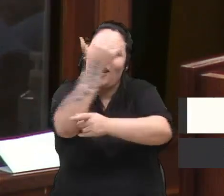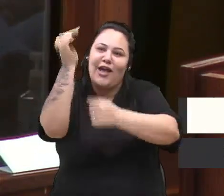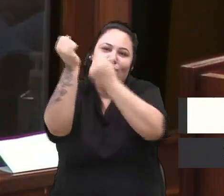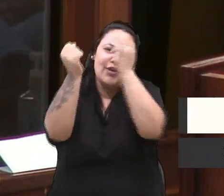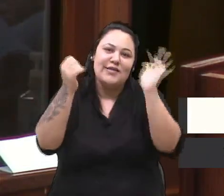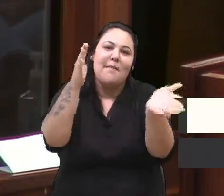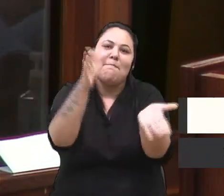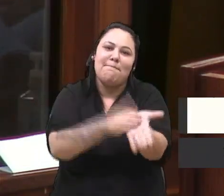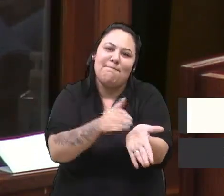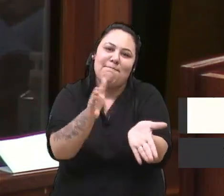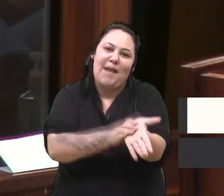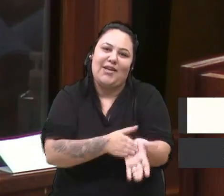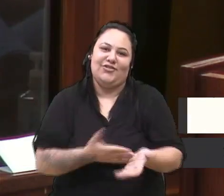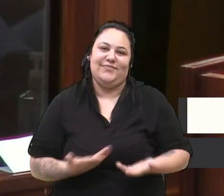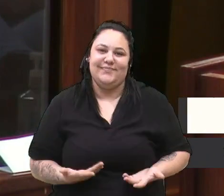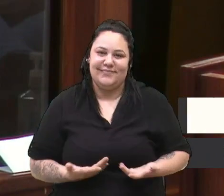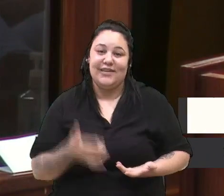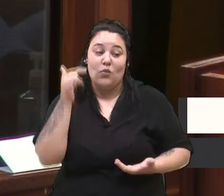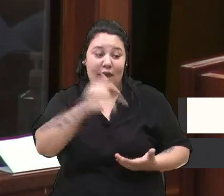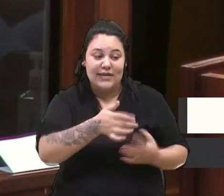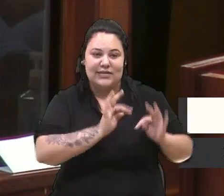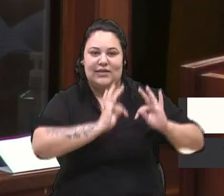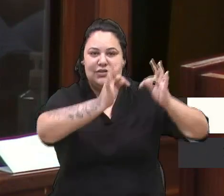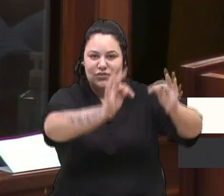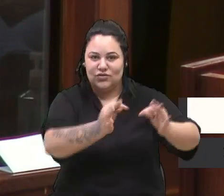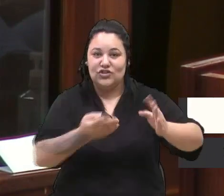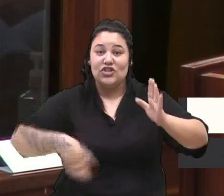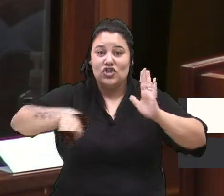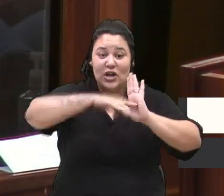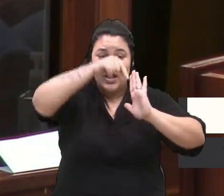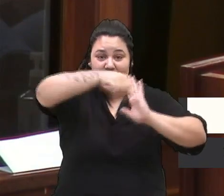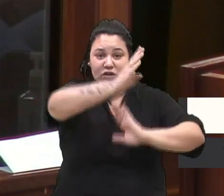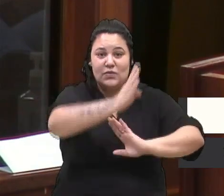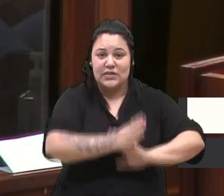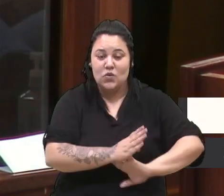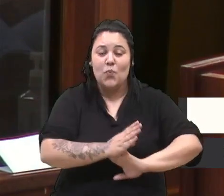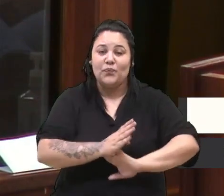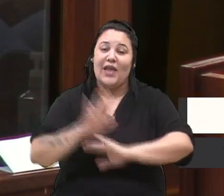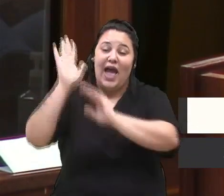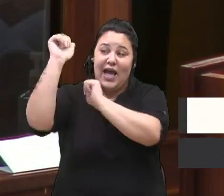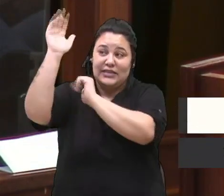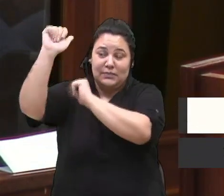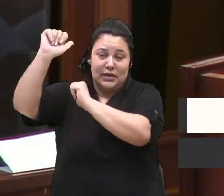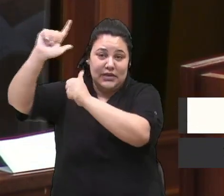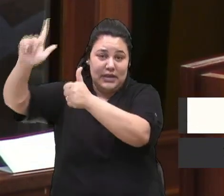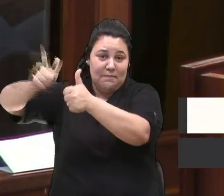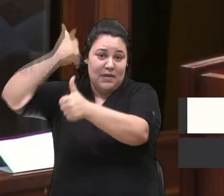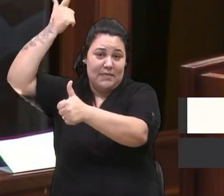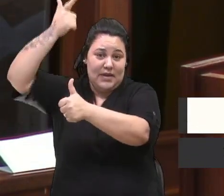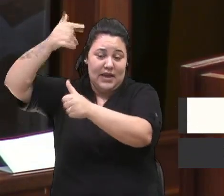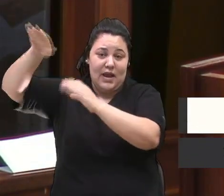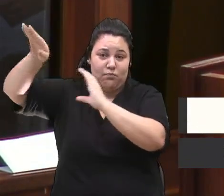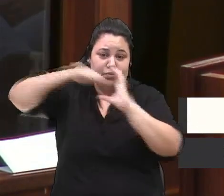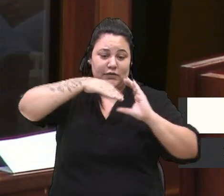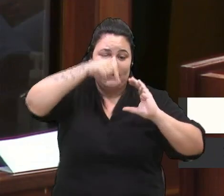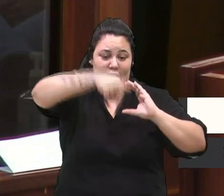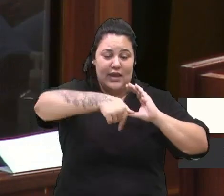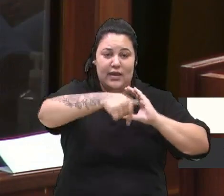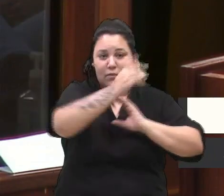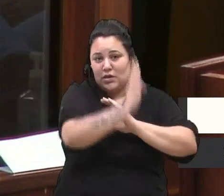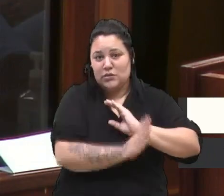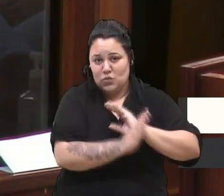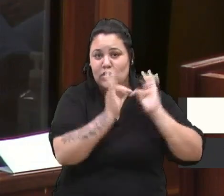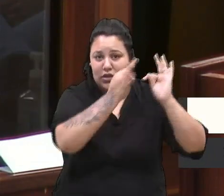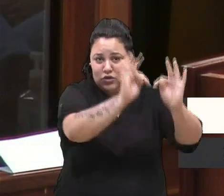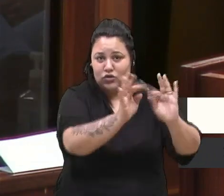exige. Essa tecnologia, chegando agora, a Espanha foi a primeira a nos enviar para o Brasil, então, a